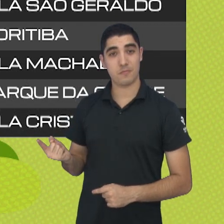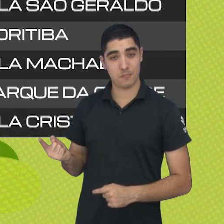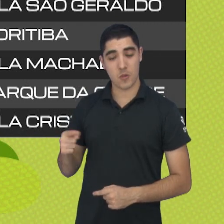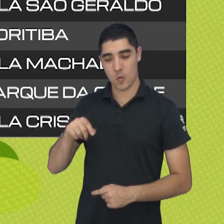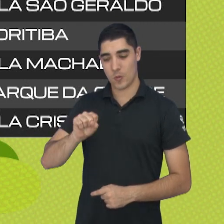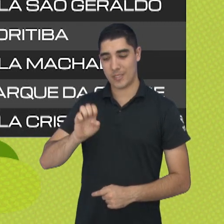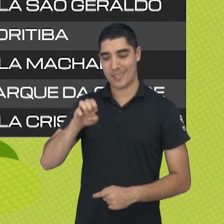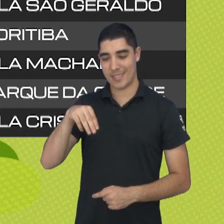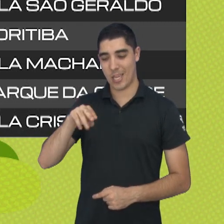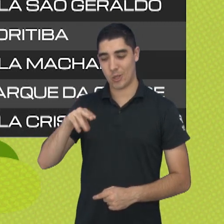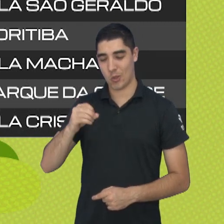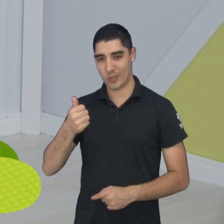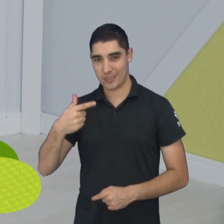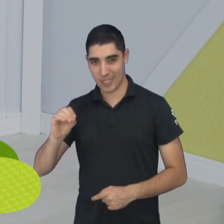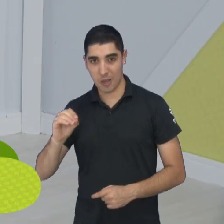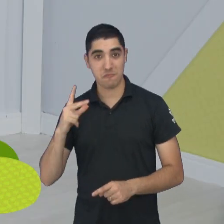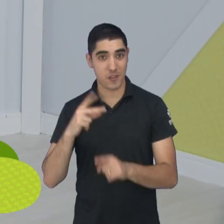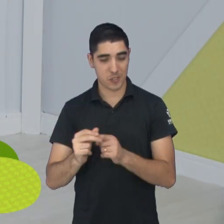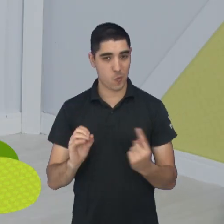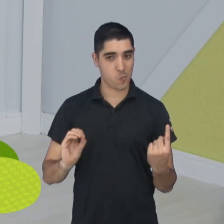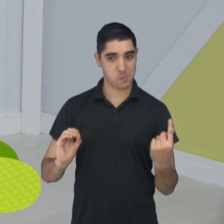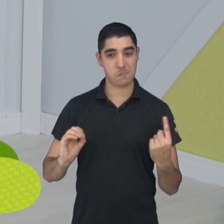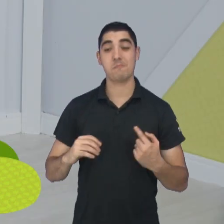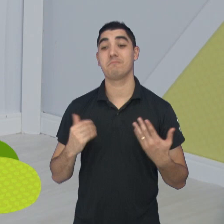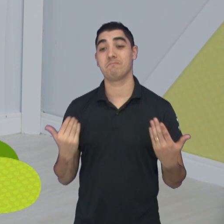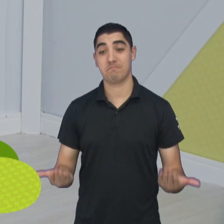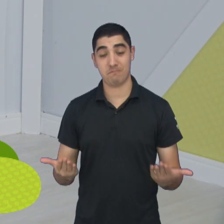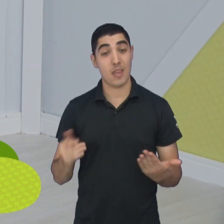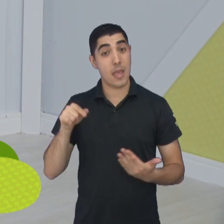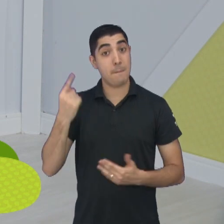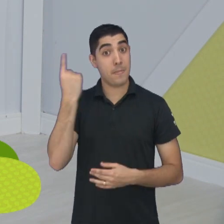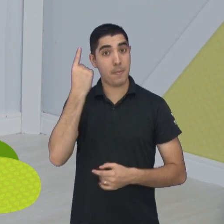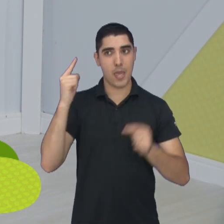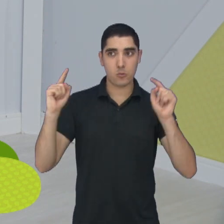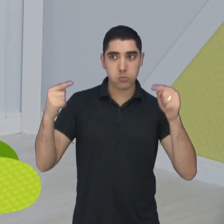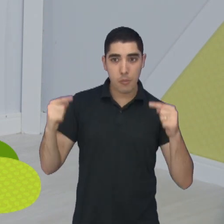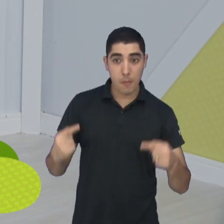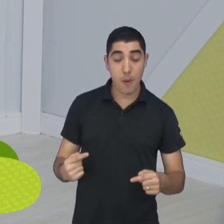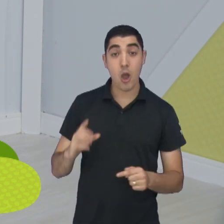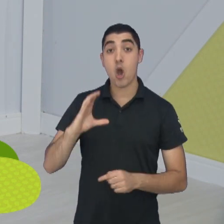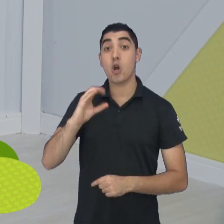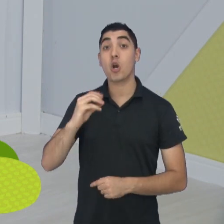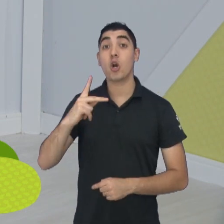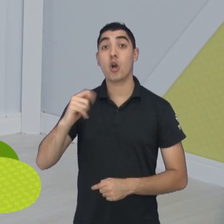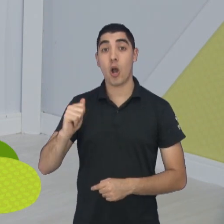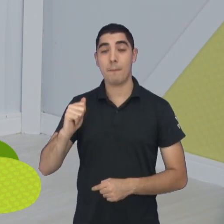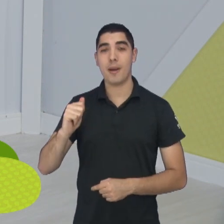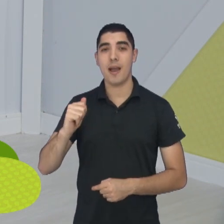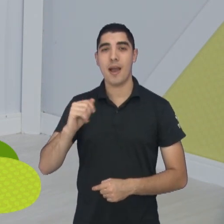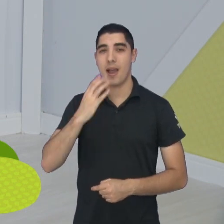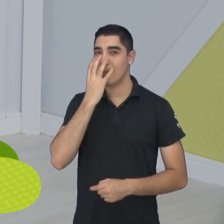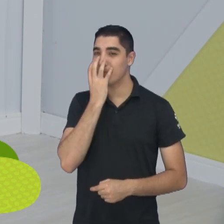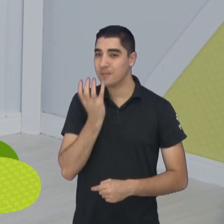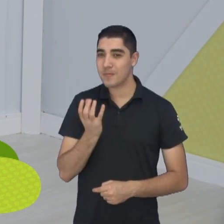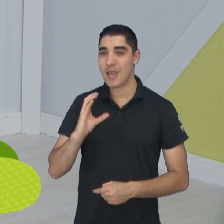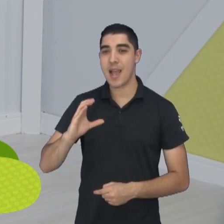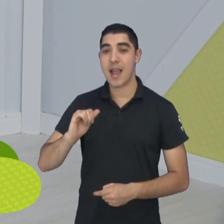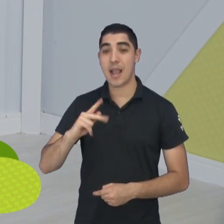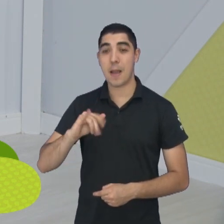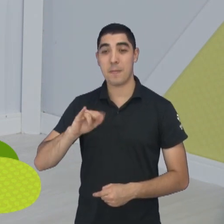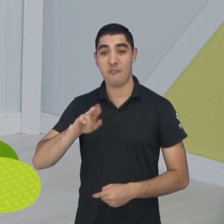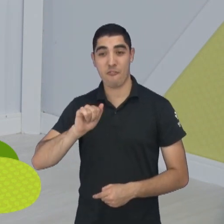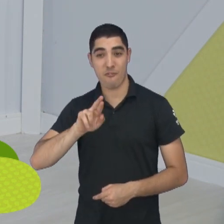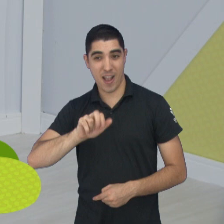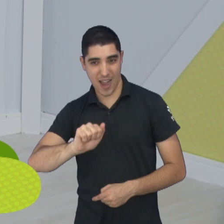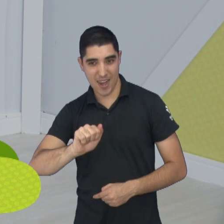Noção 1. Esses os jogos da primeira rodada da nossa querida Copa Capivara. Está agitando e teve uma piracema de gols, hein,